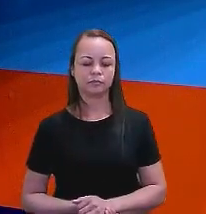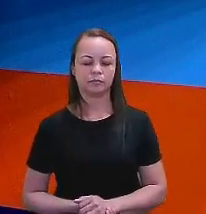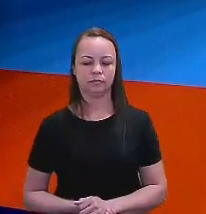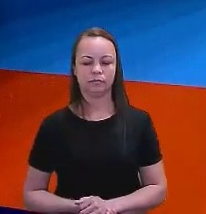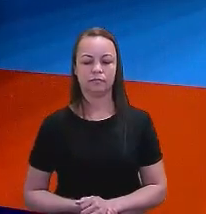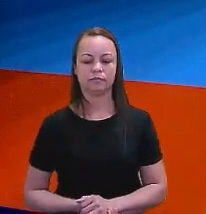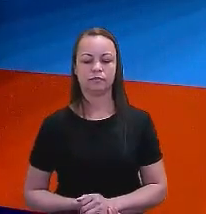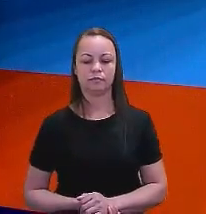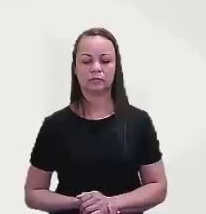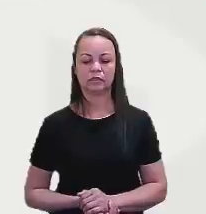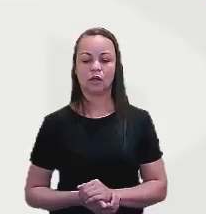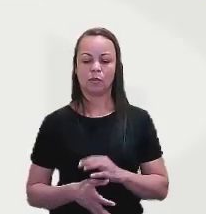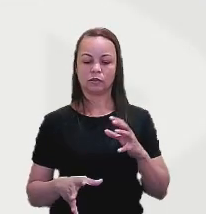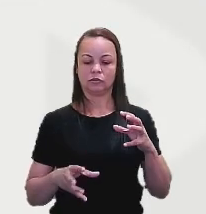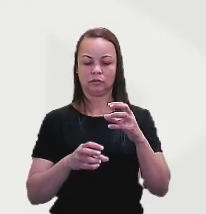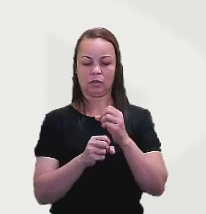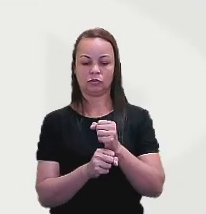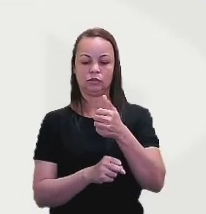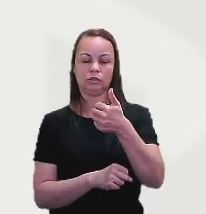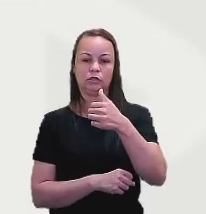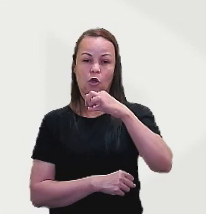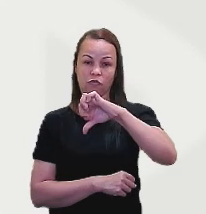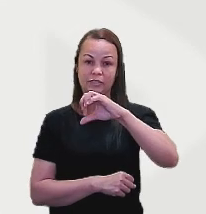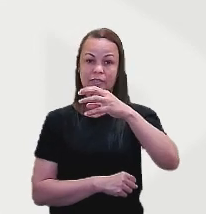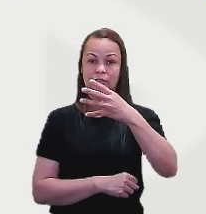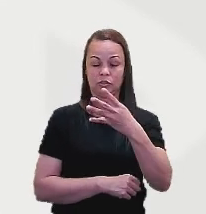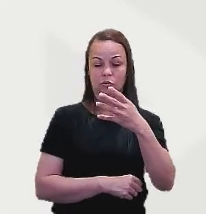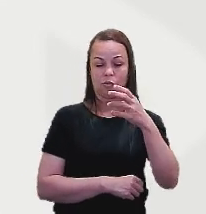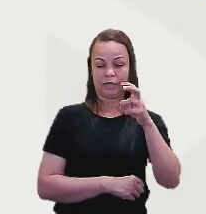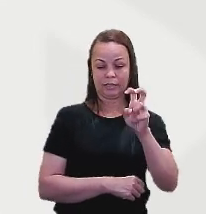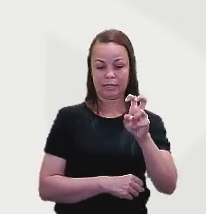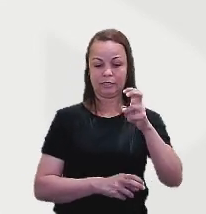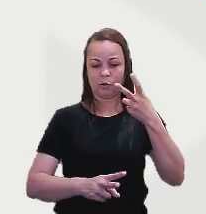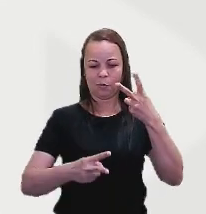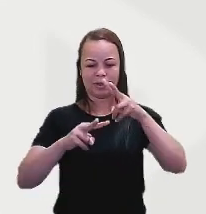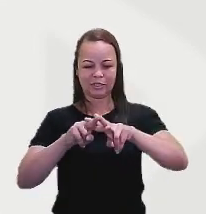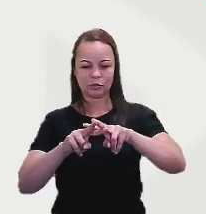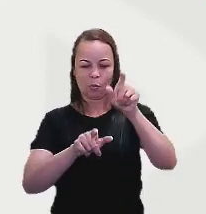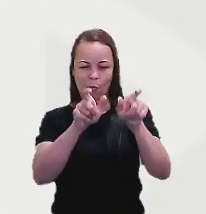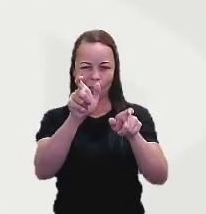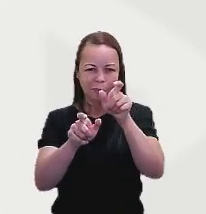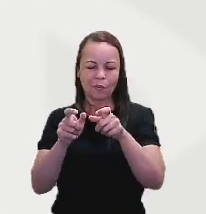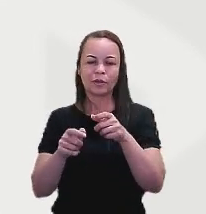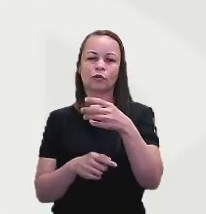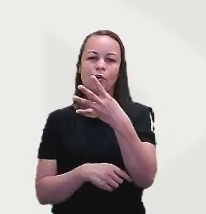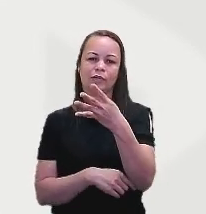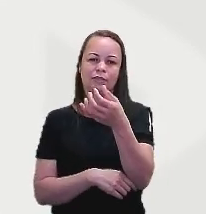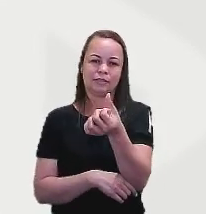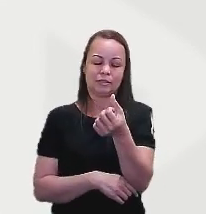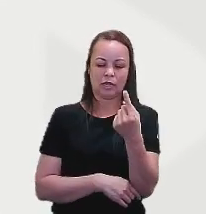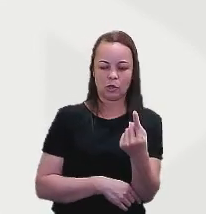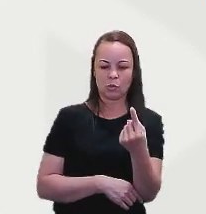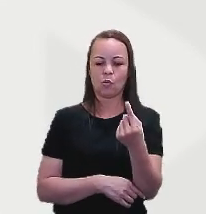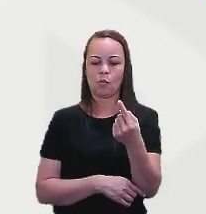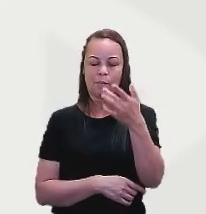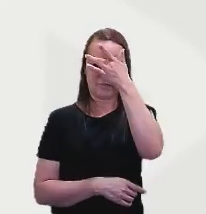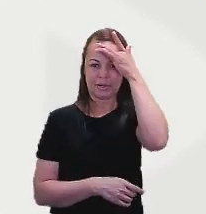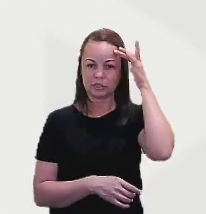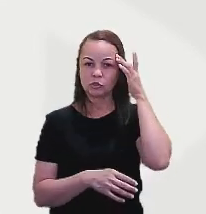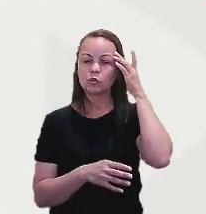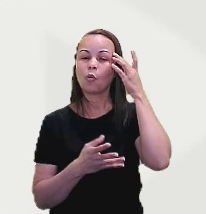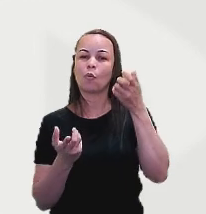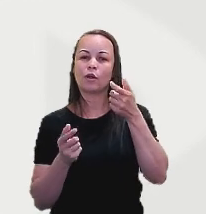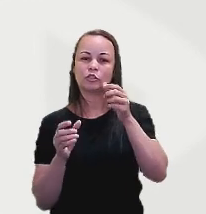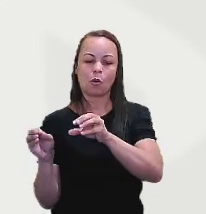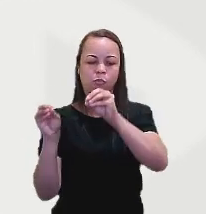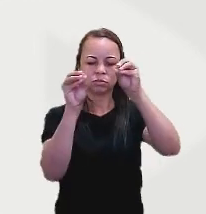Após um saldo total de 945 prisões, 461 deportados e 110 feridos e